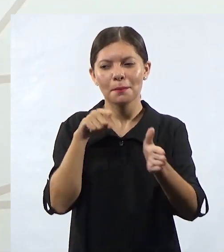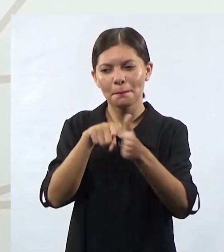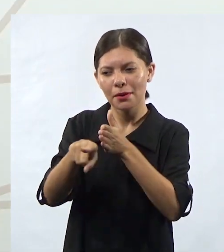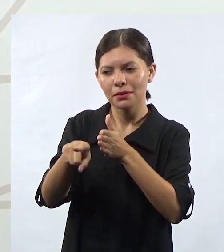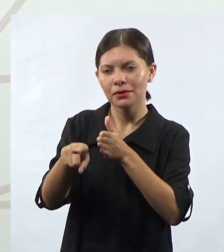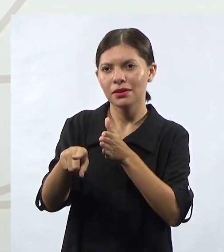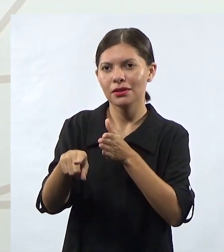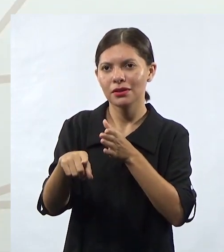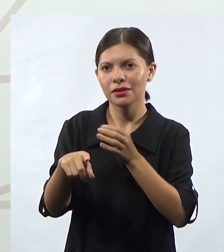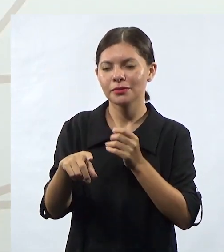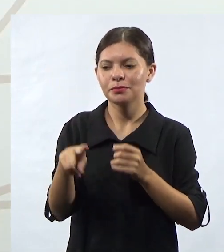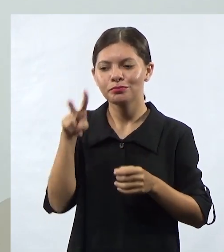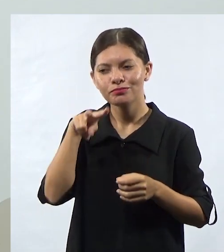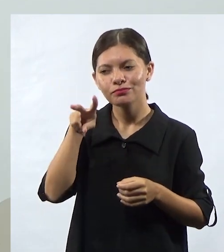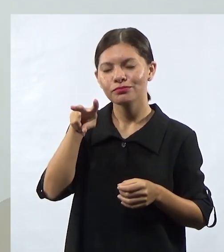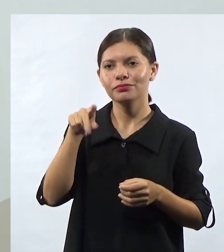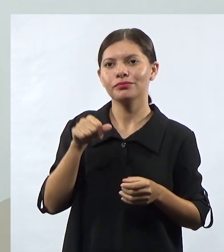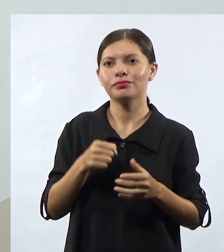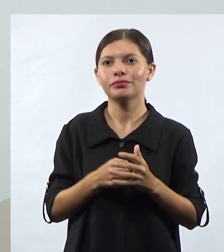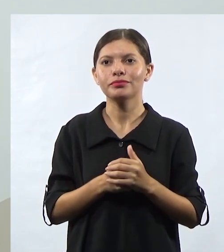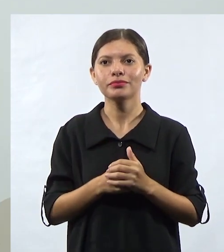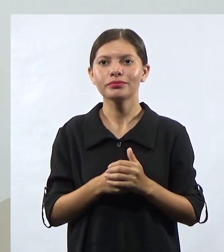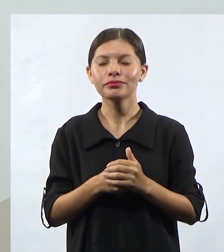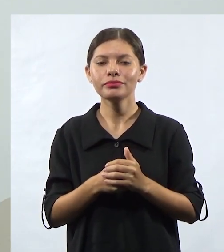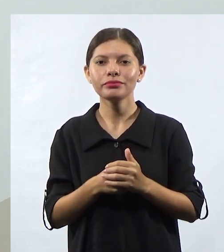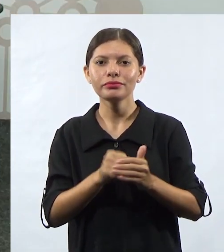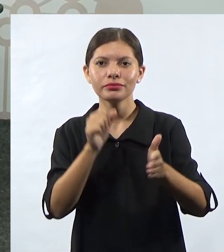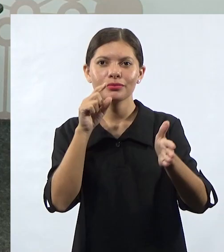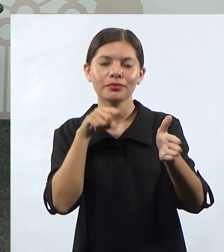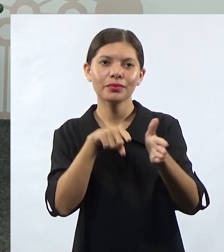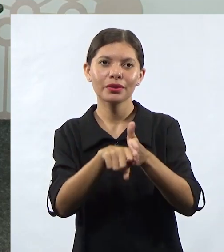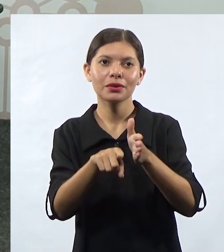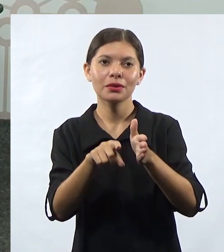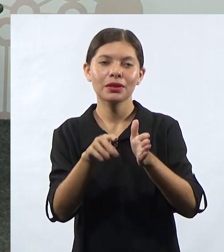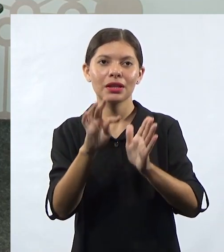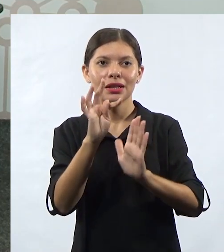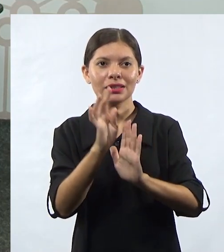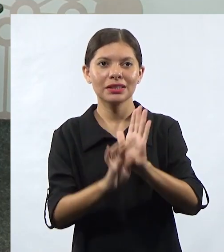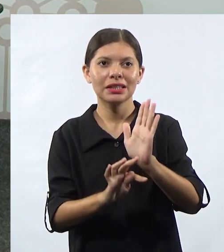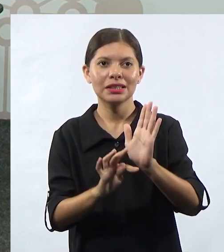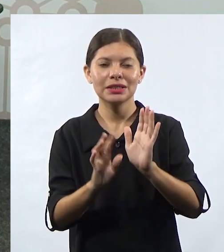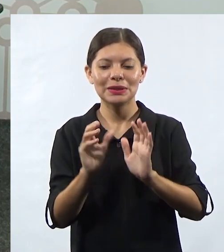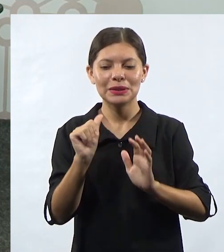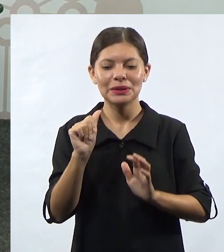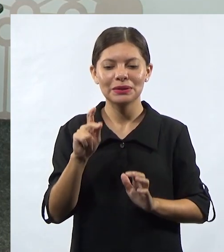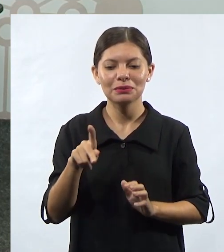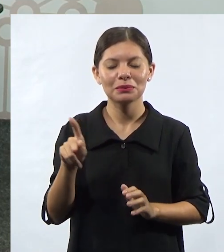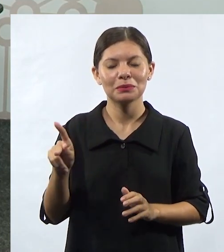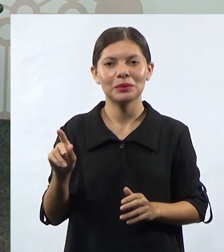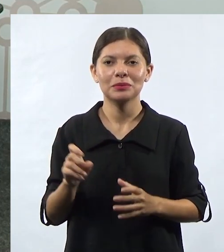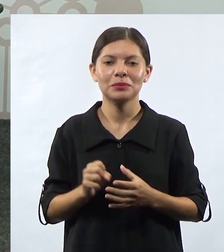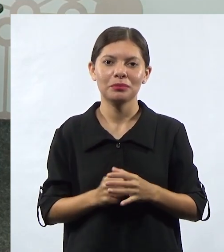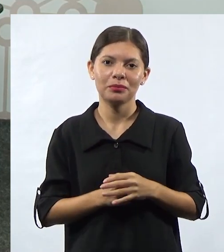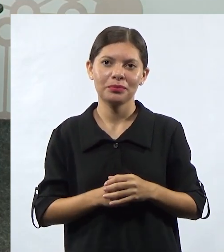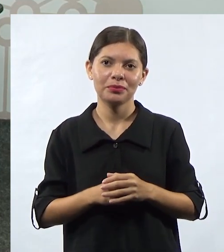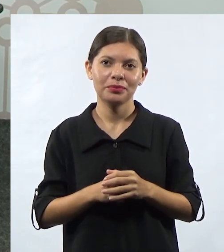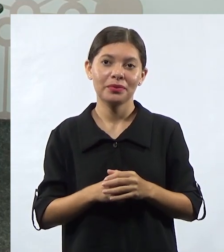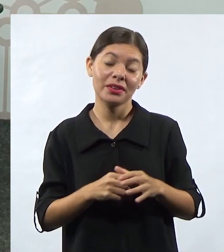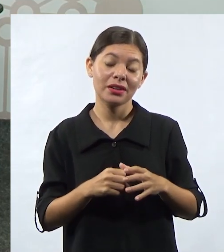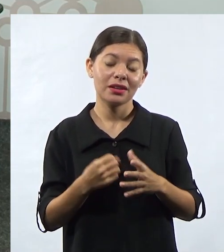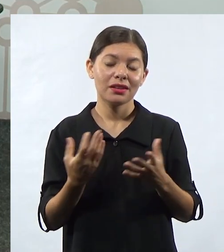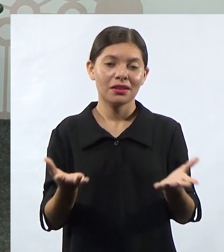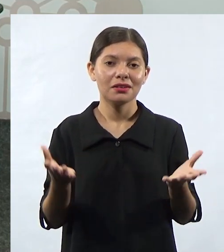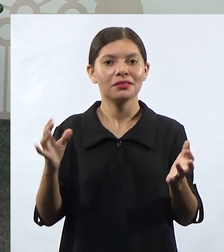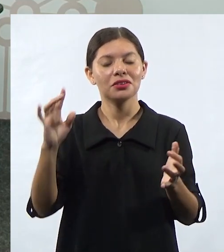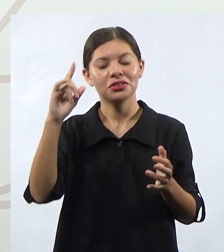aqui, falando, olhando para você, do que perguntar ali em texto por WhatsApp. Pelo menos, talvez isso seja uma